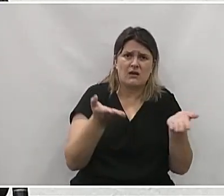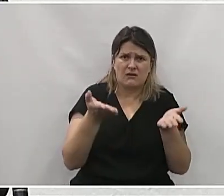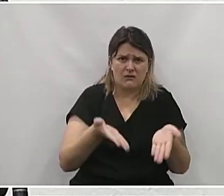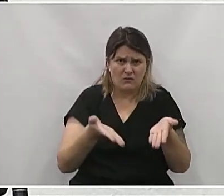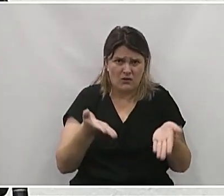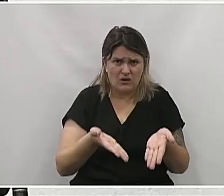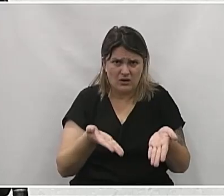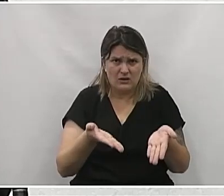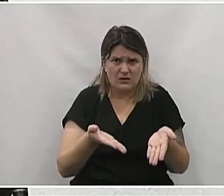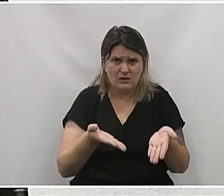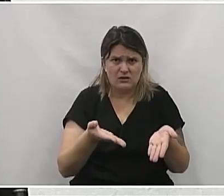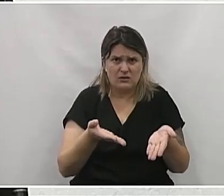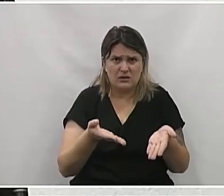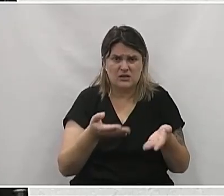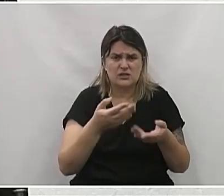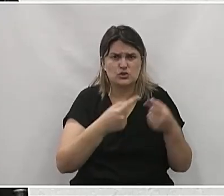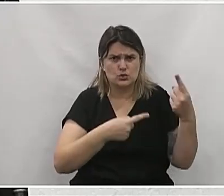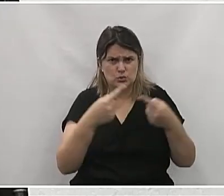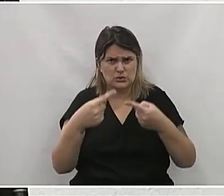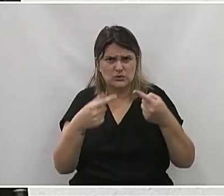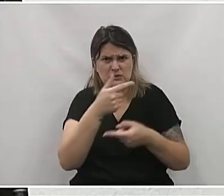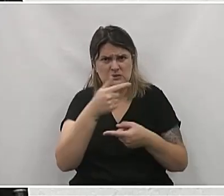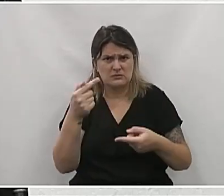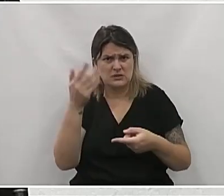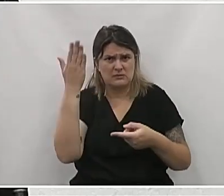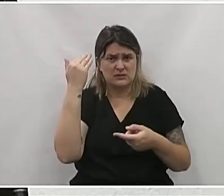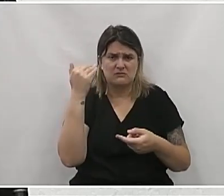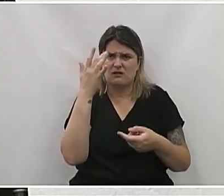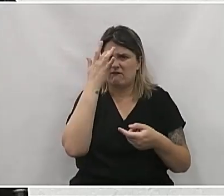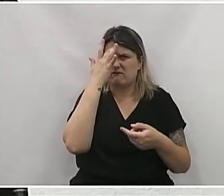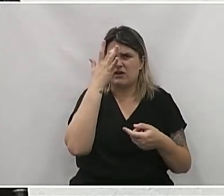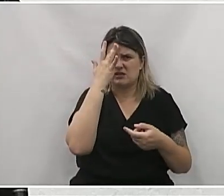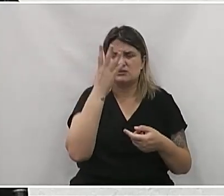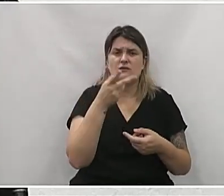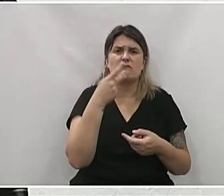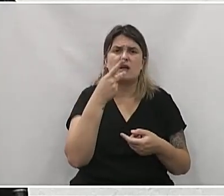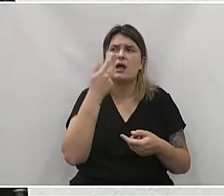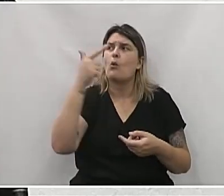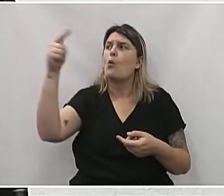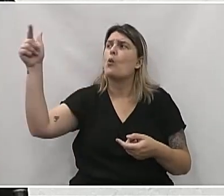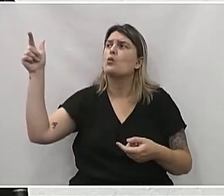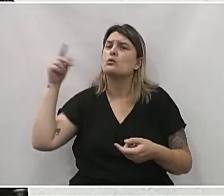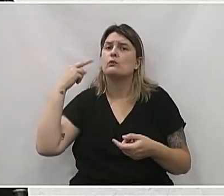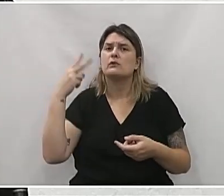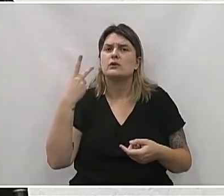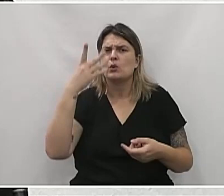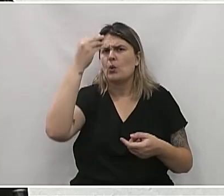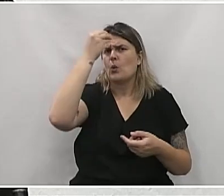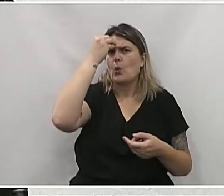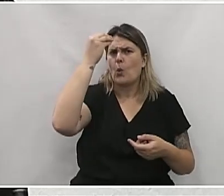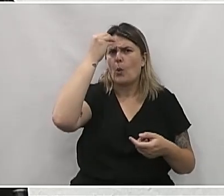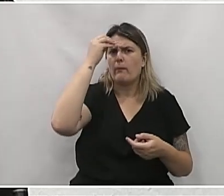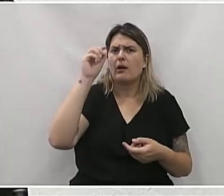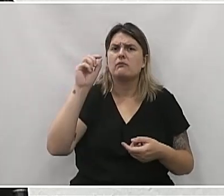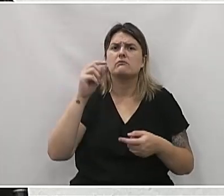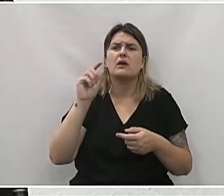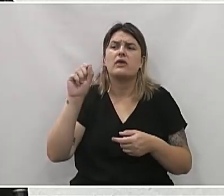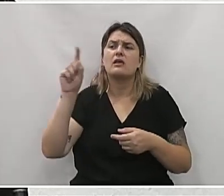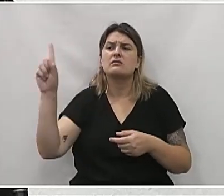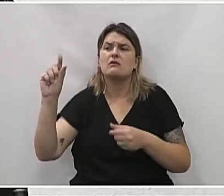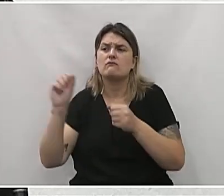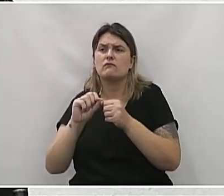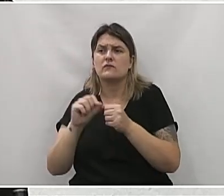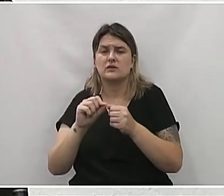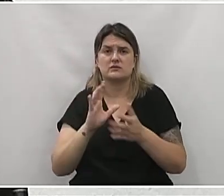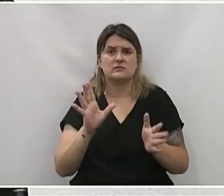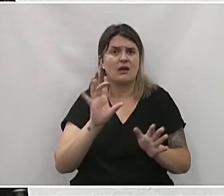Agora que foi levantada na semana passada a pauta, é muito fácil jogar nos outros vereadores competência que é